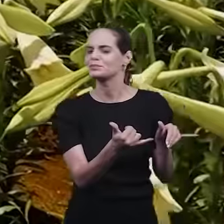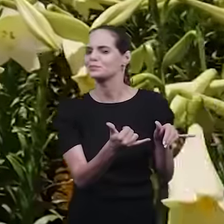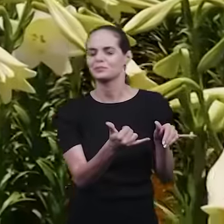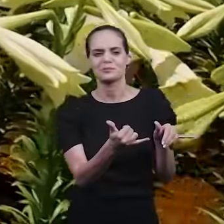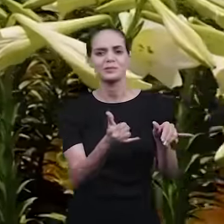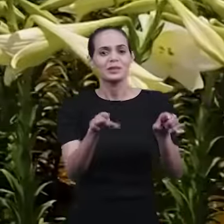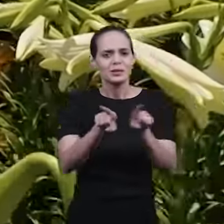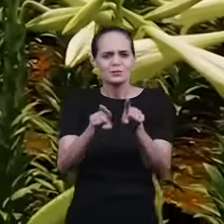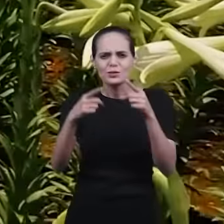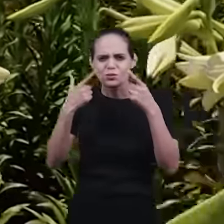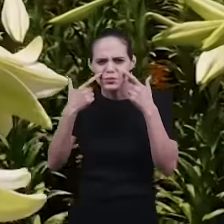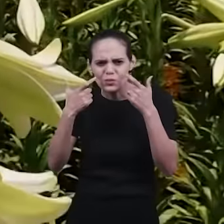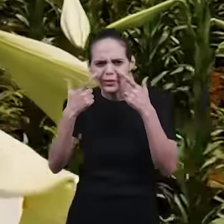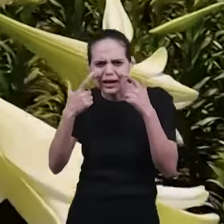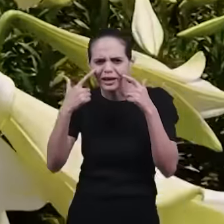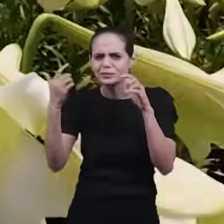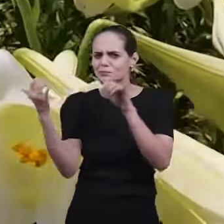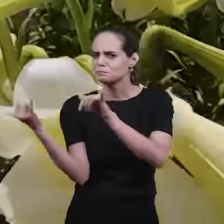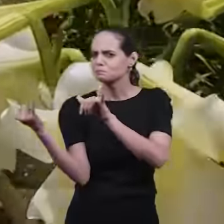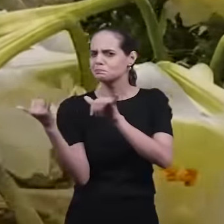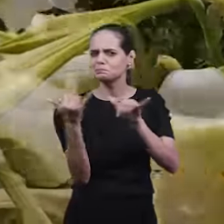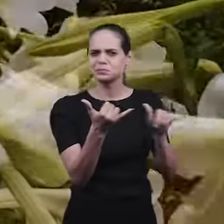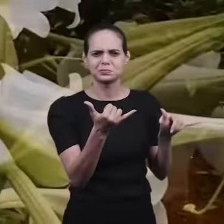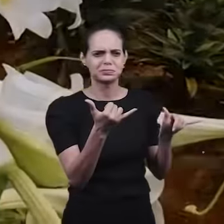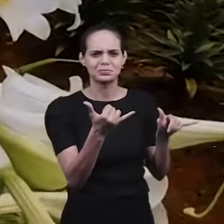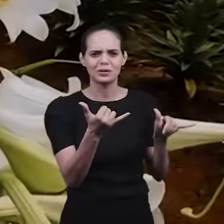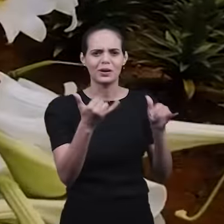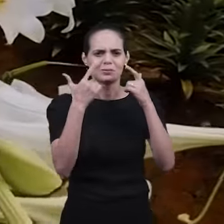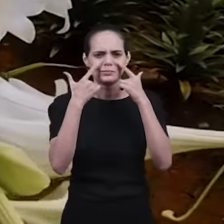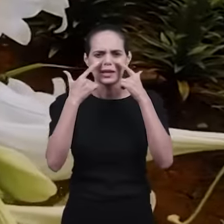sofrer, nunca mais vamos